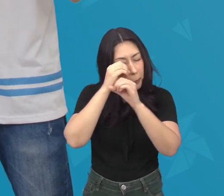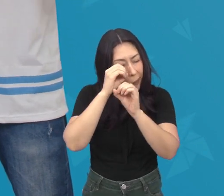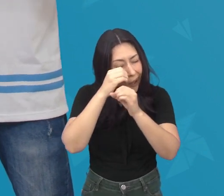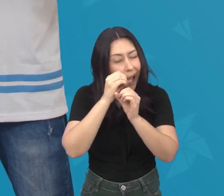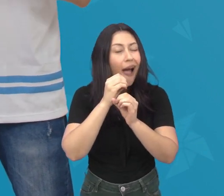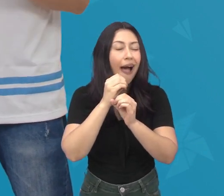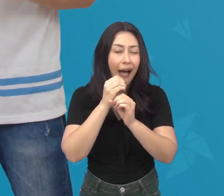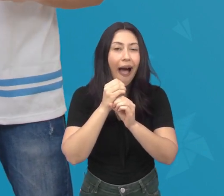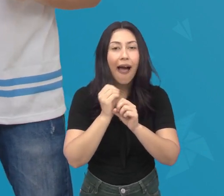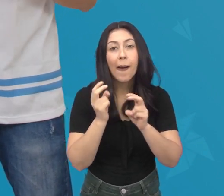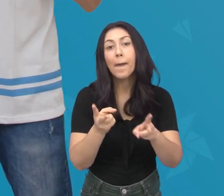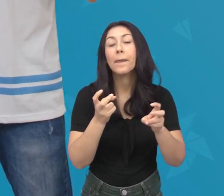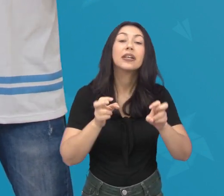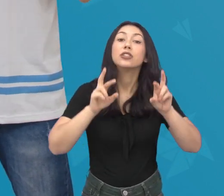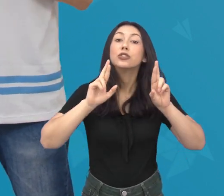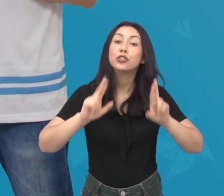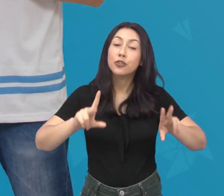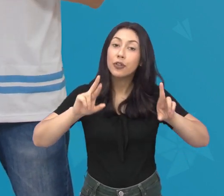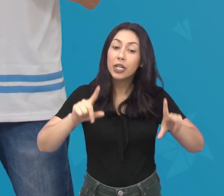distinção entre